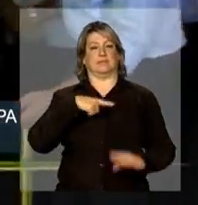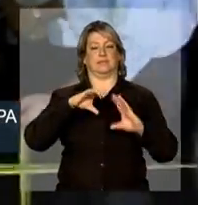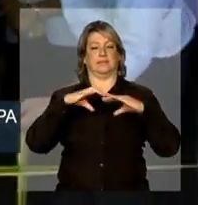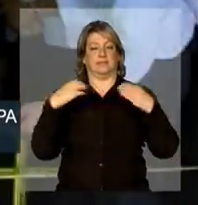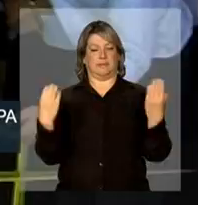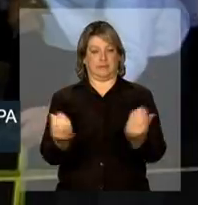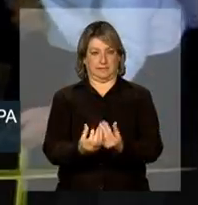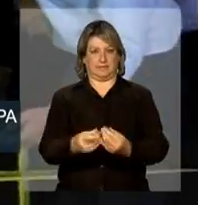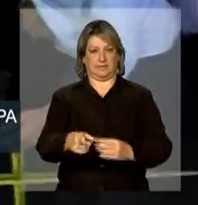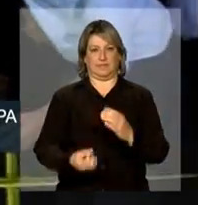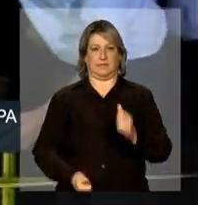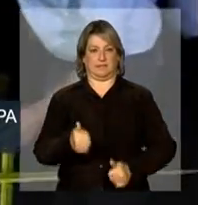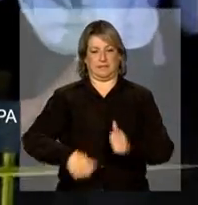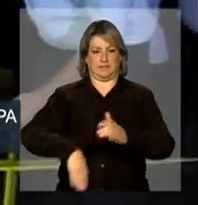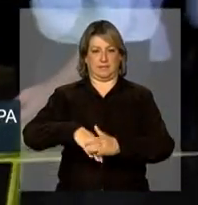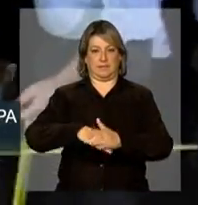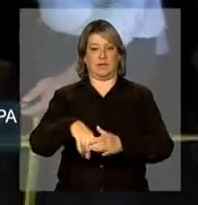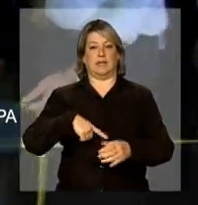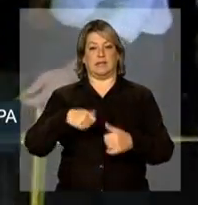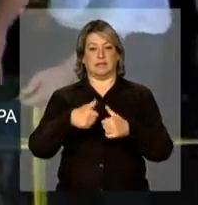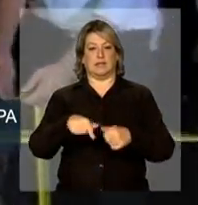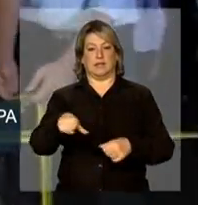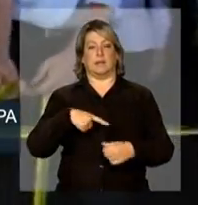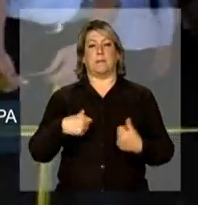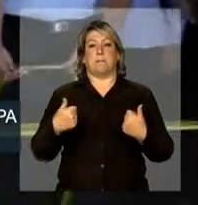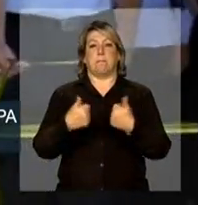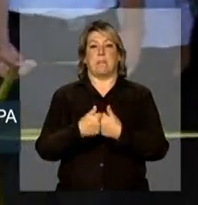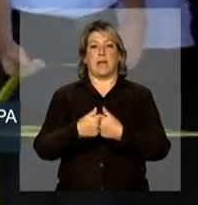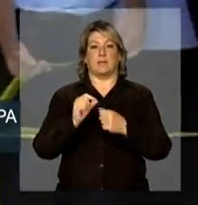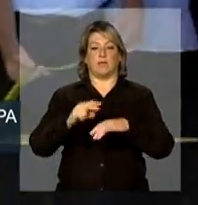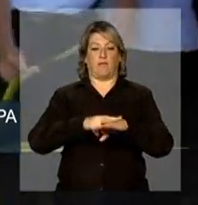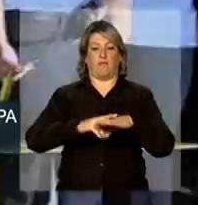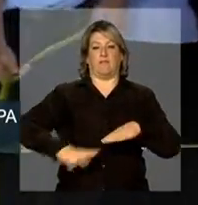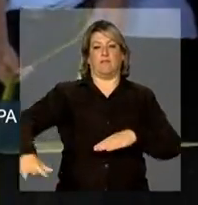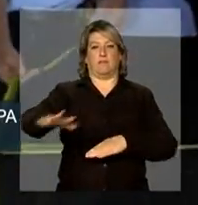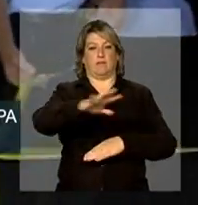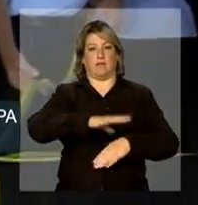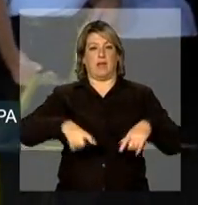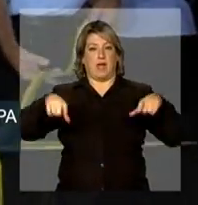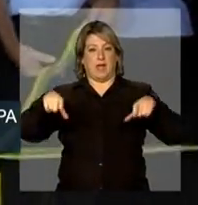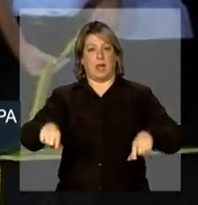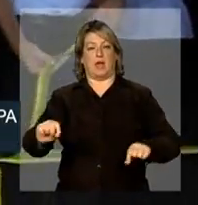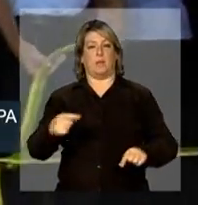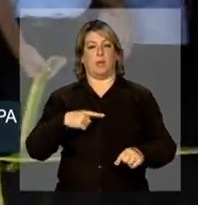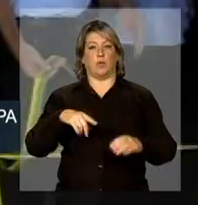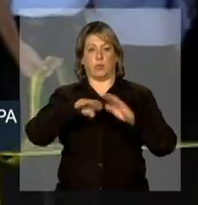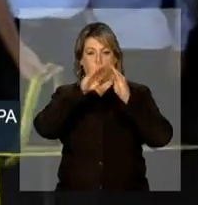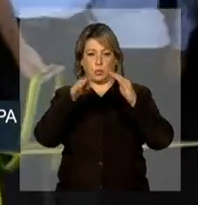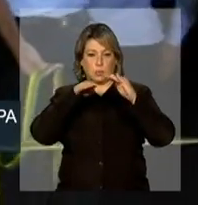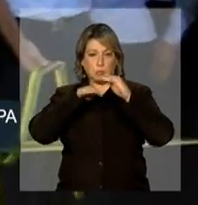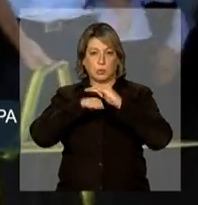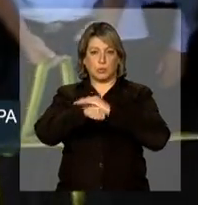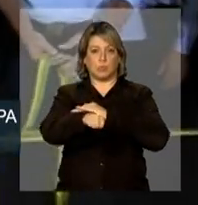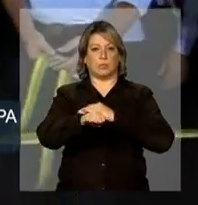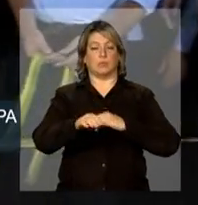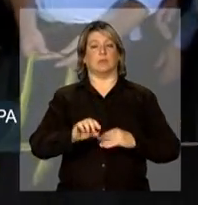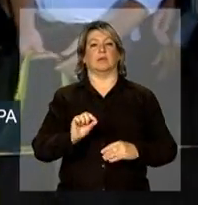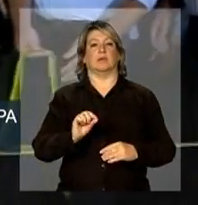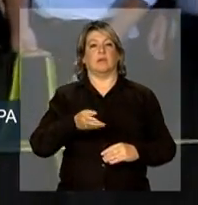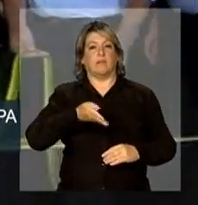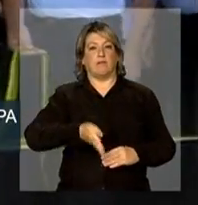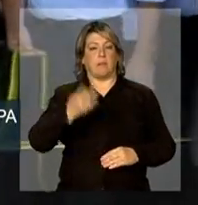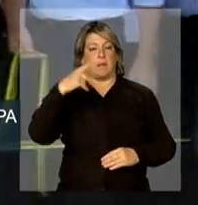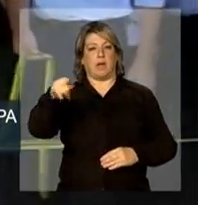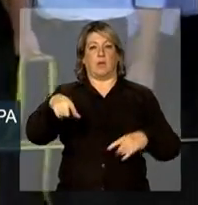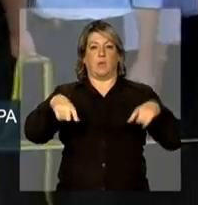a fita inaugural. Ela está aí na lateral do campo, no túnel de saída que vai